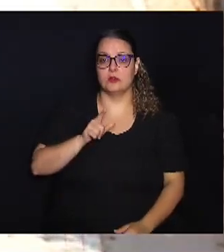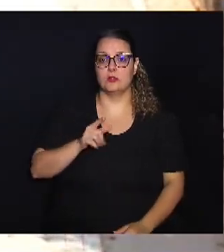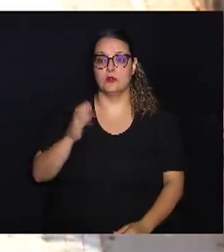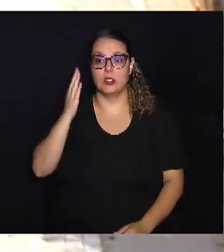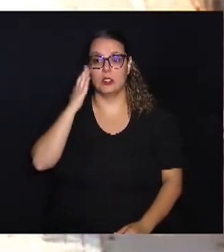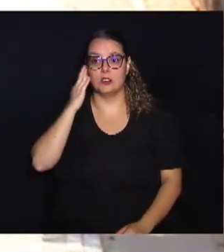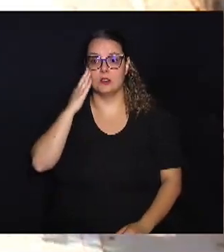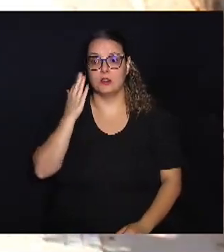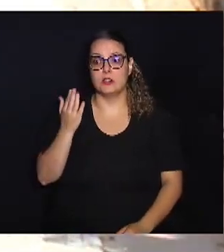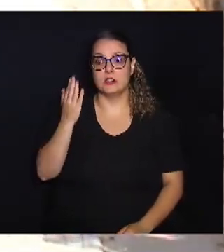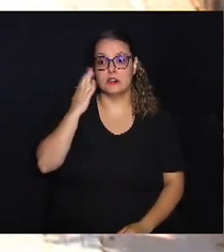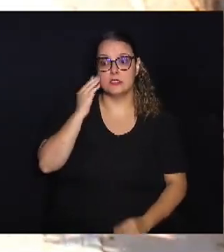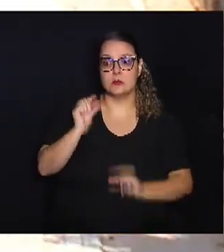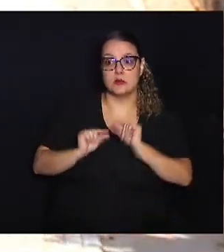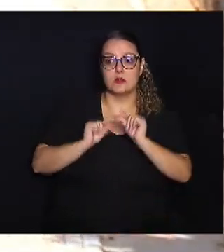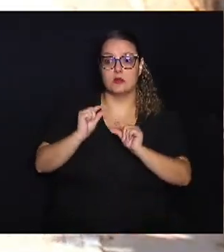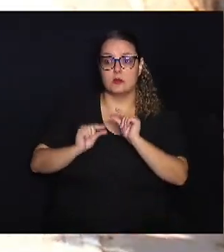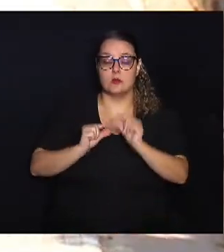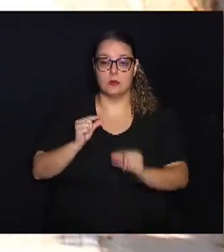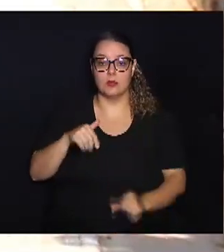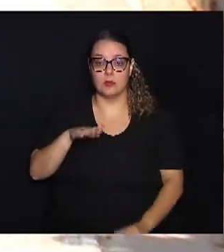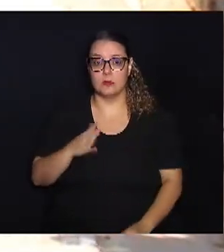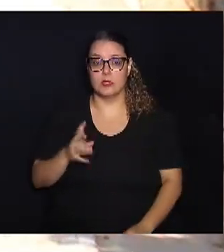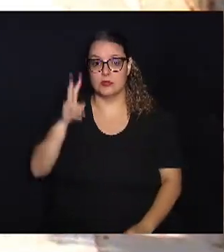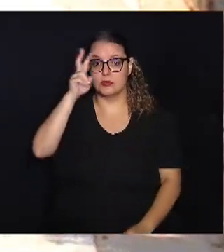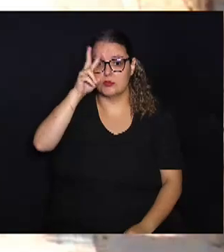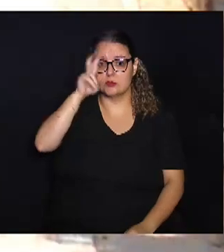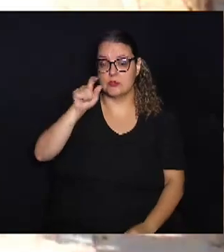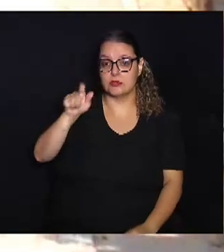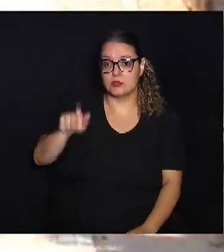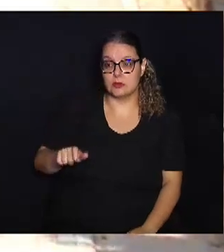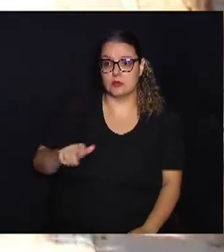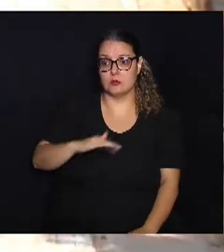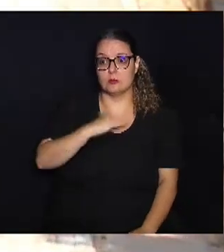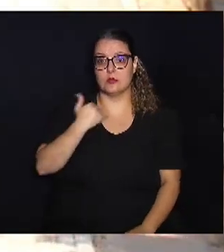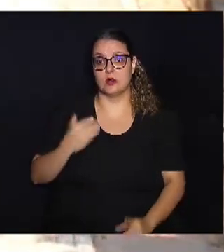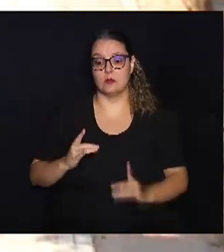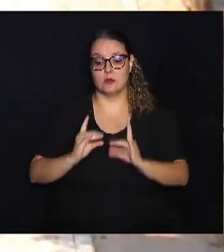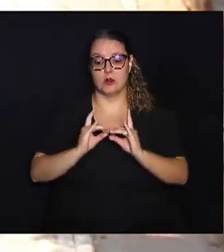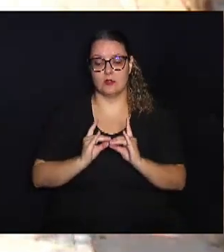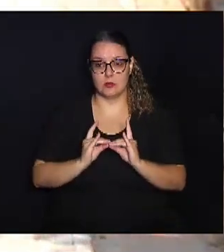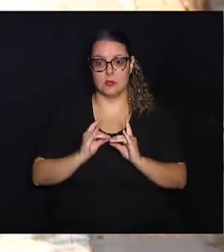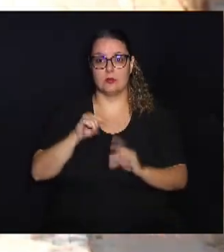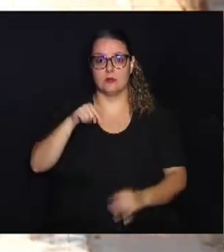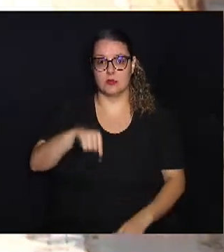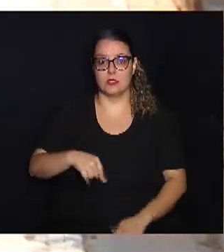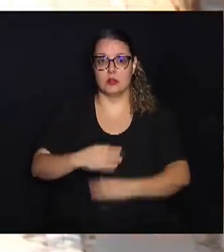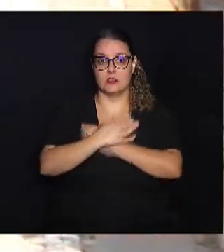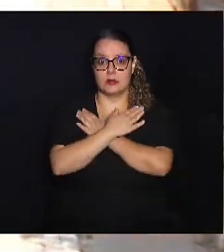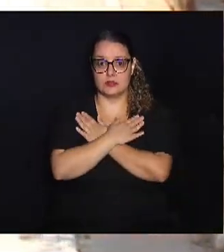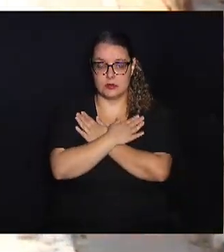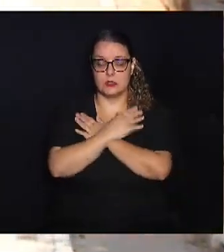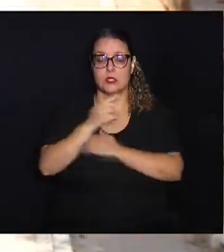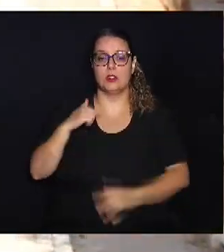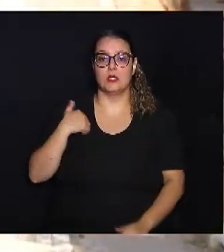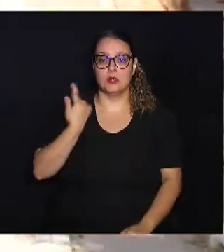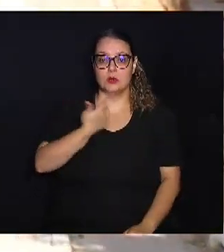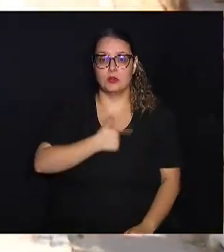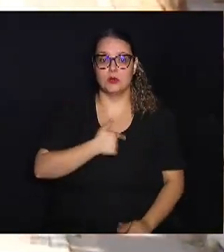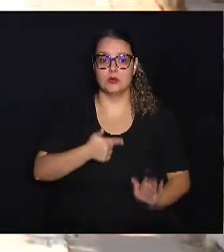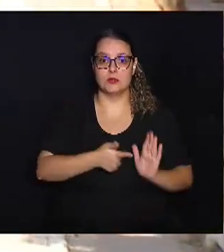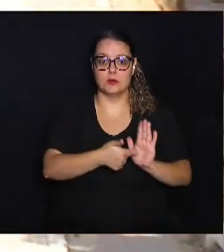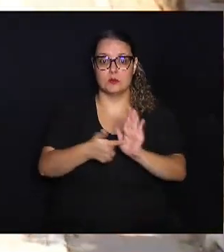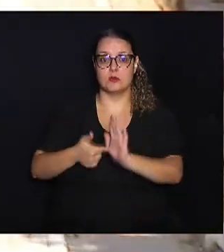entender e saber um pouco mais sobre a história daquela pessoa que está sepultada naquele túmulo. E nós